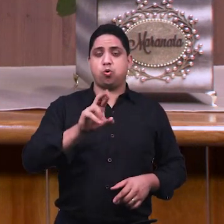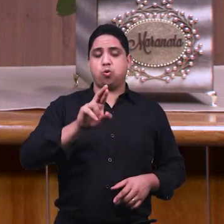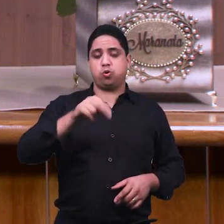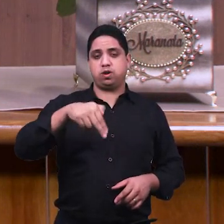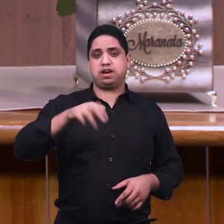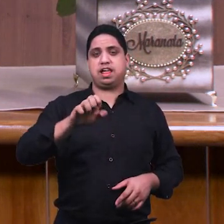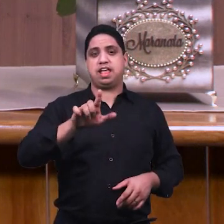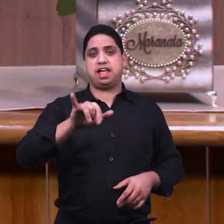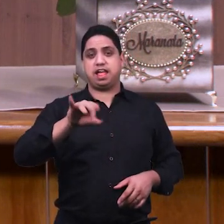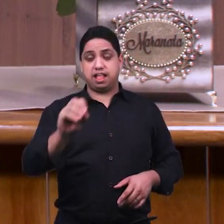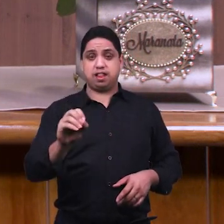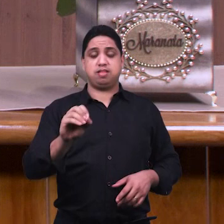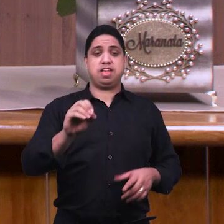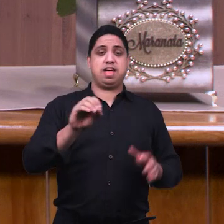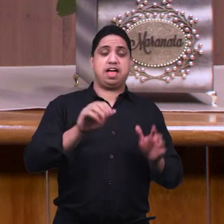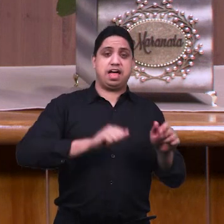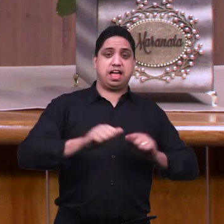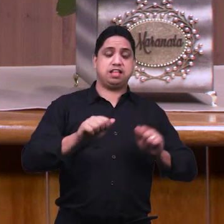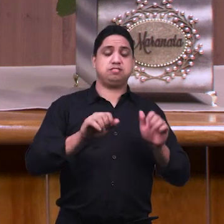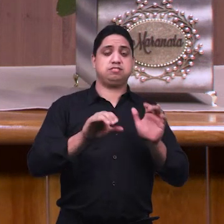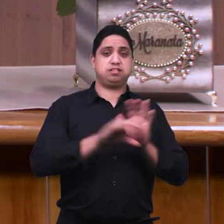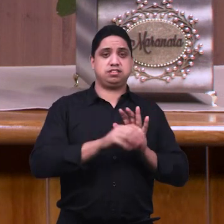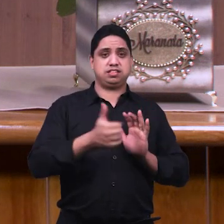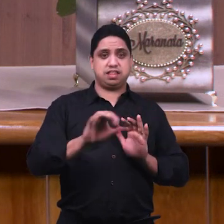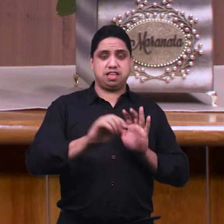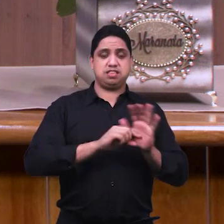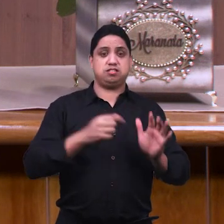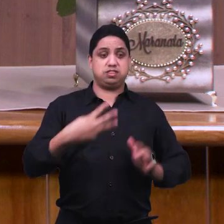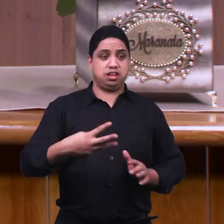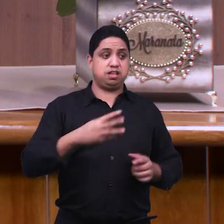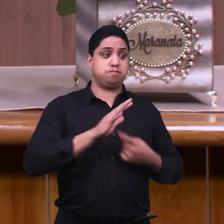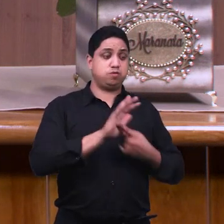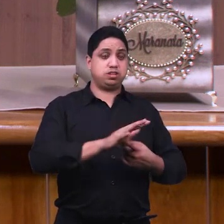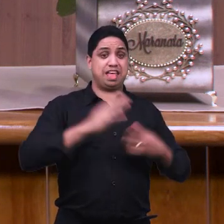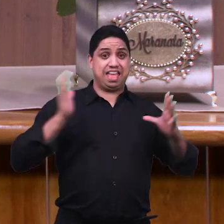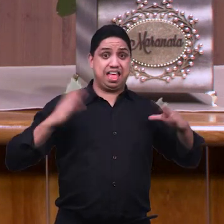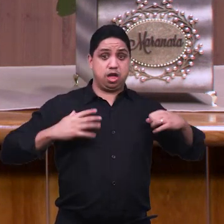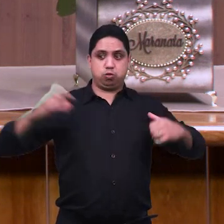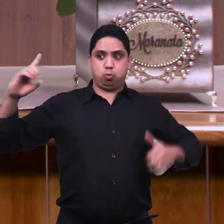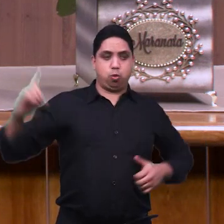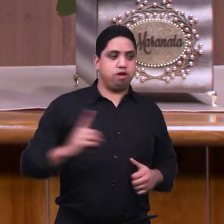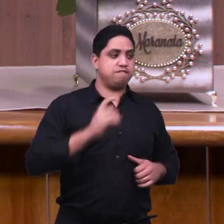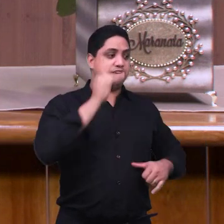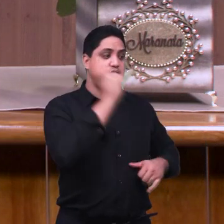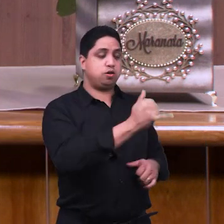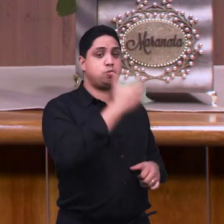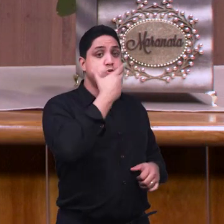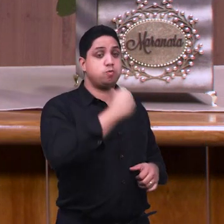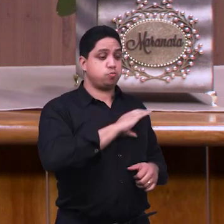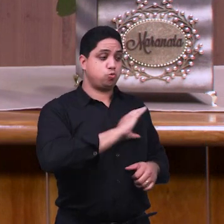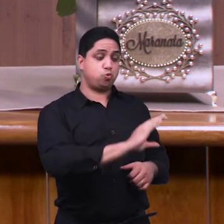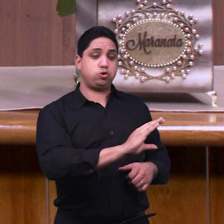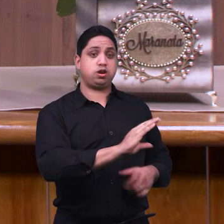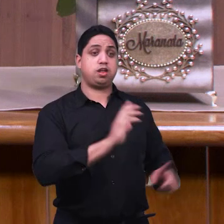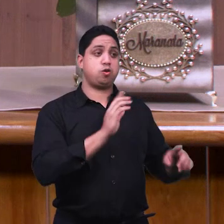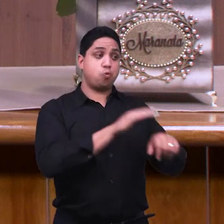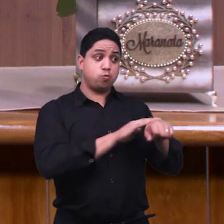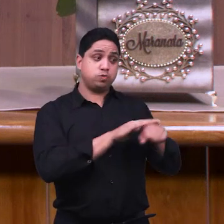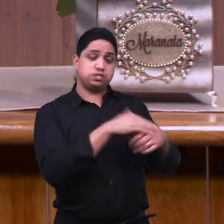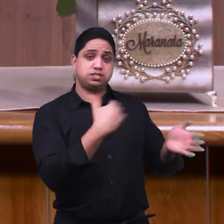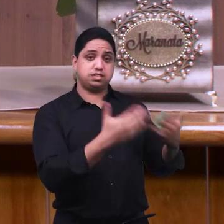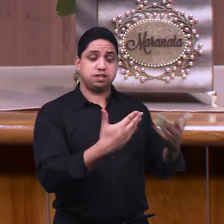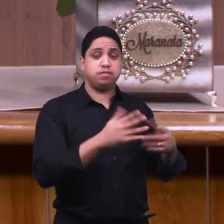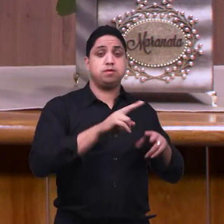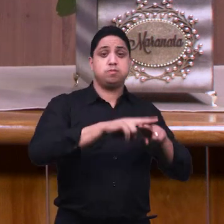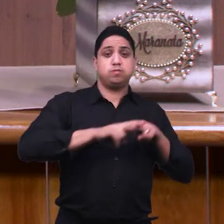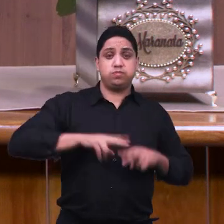10, 3. Ele diz assim, ó, diz que uma visão de um anjo apareceu falando com ele. Então, Deus,